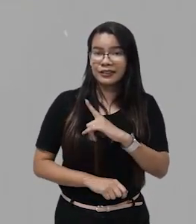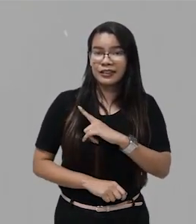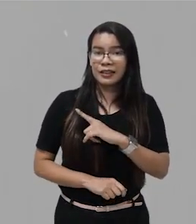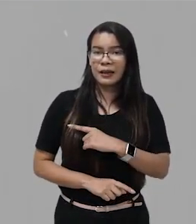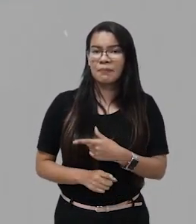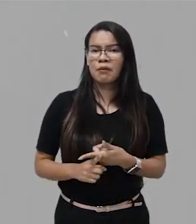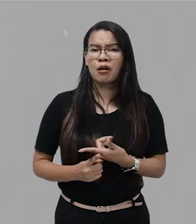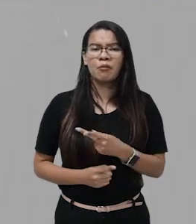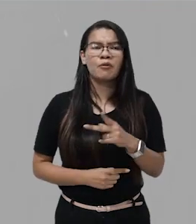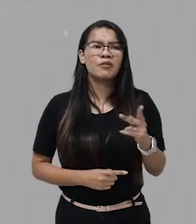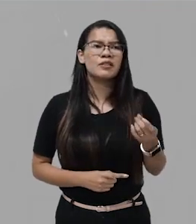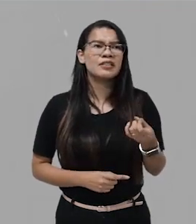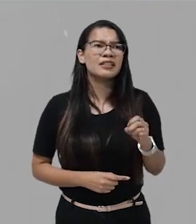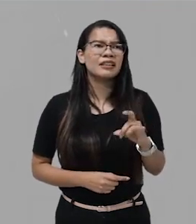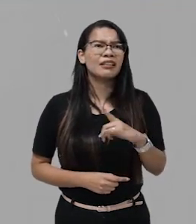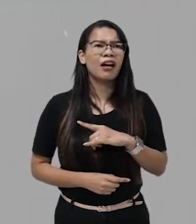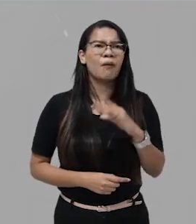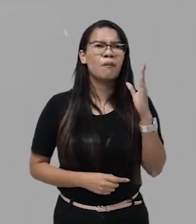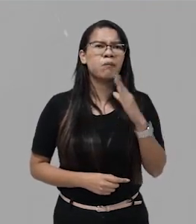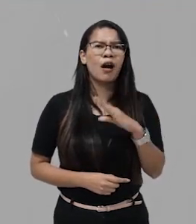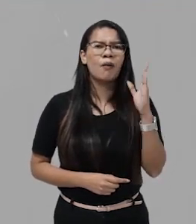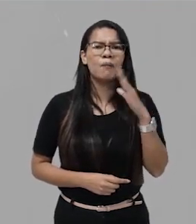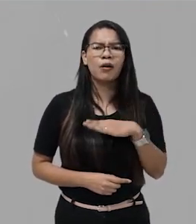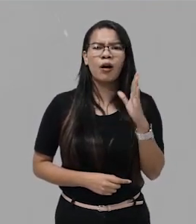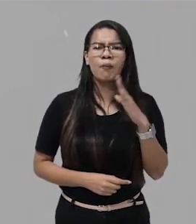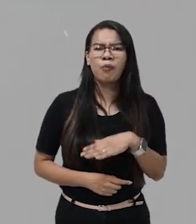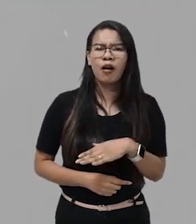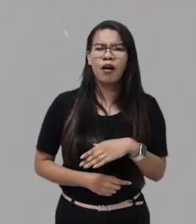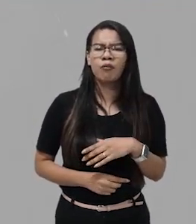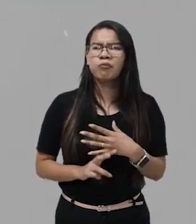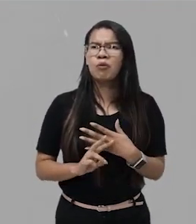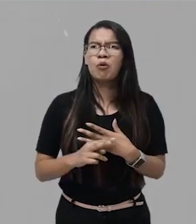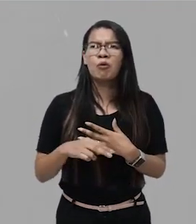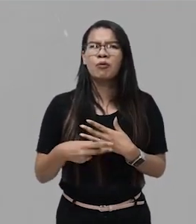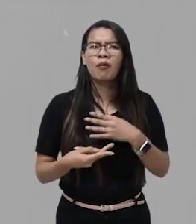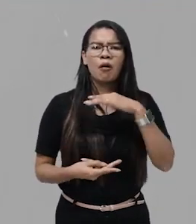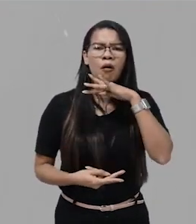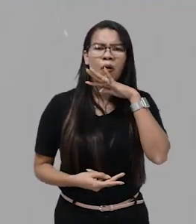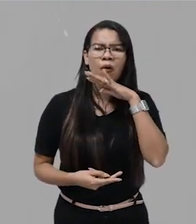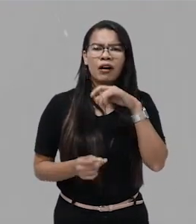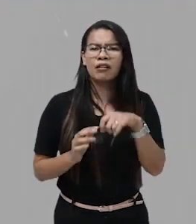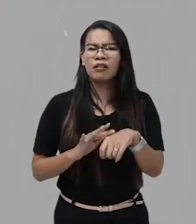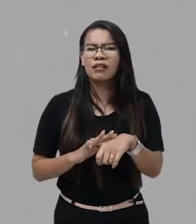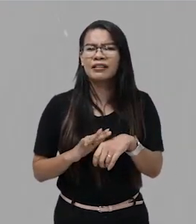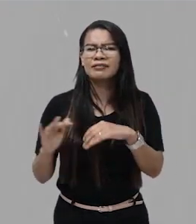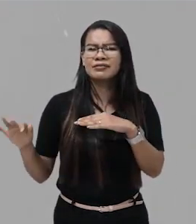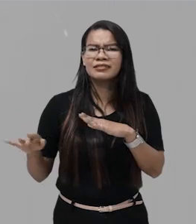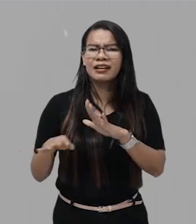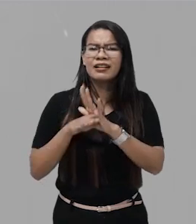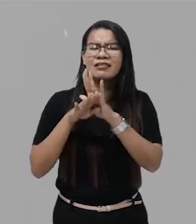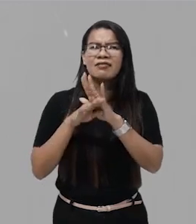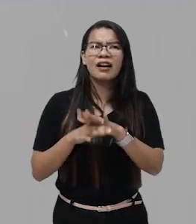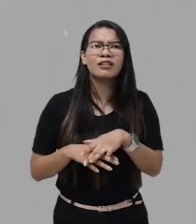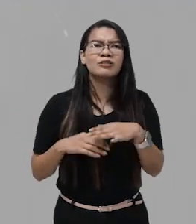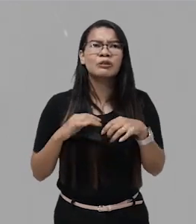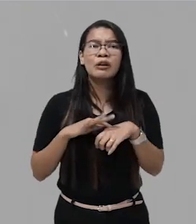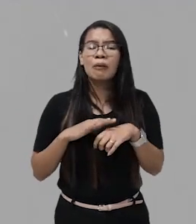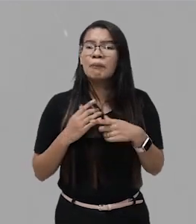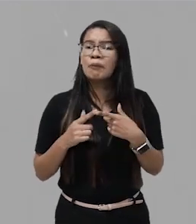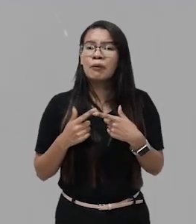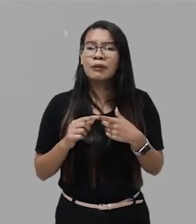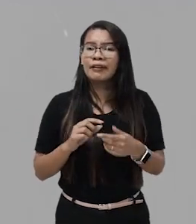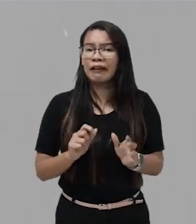que vai fazer tanto mal para o indivíduo, que ele usa para fazer, só para crescer a massa muscular, e vai trazer uma série de consequências para ele, por que essa